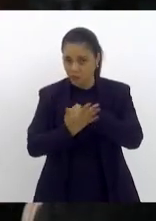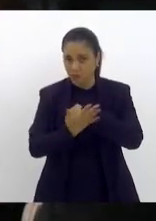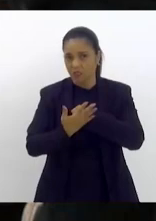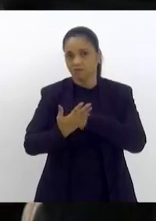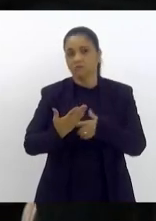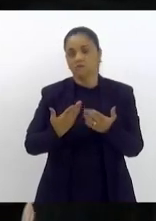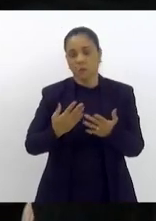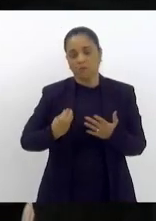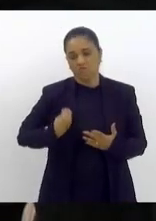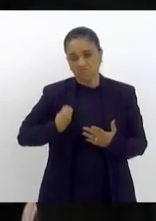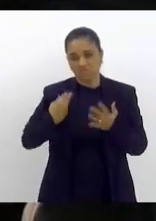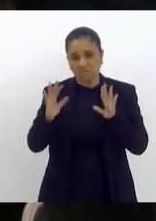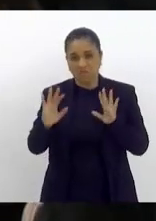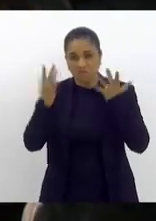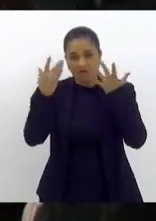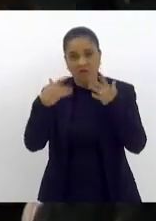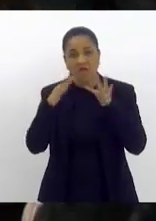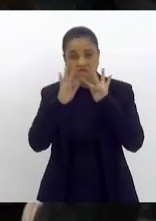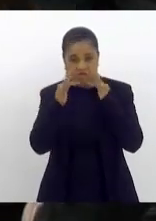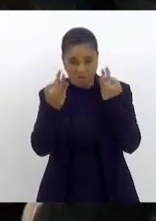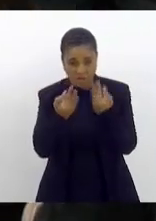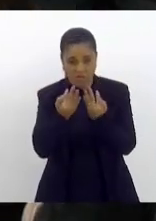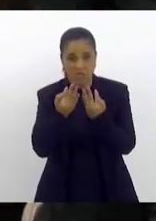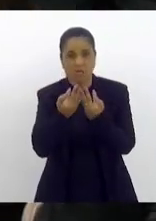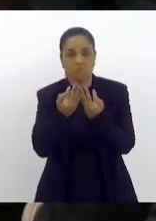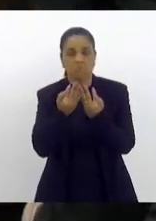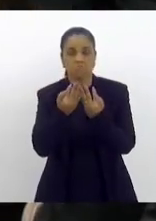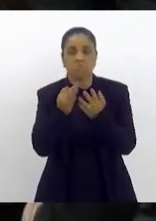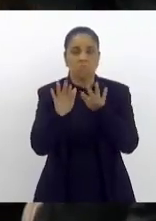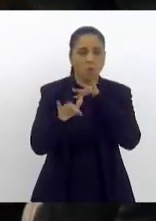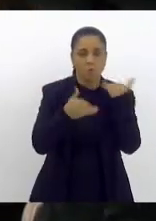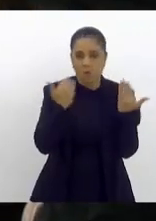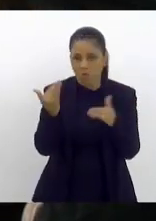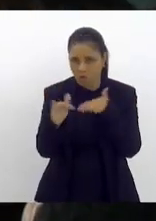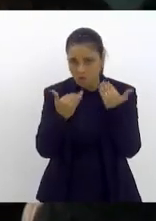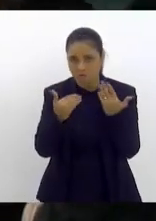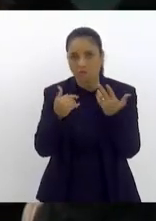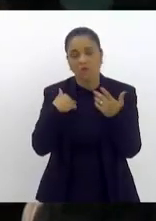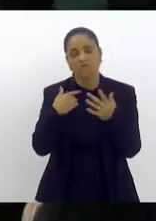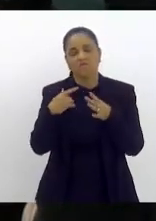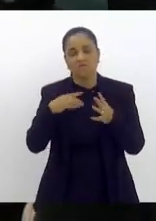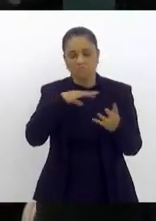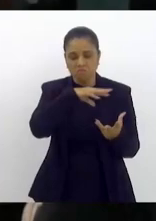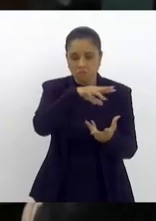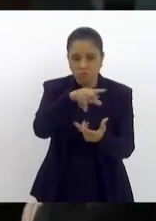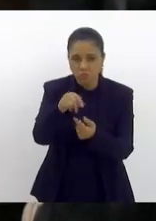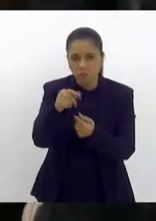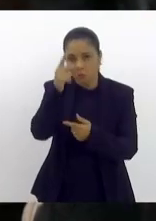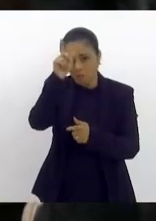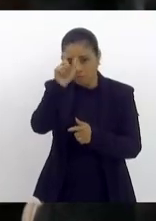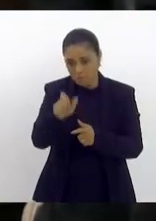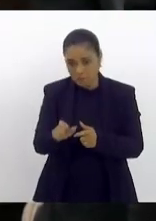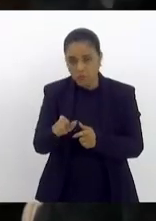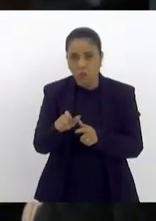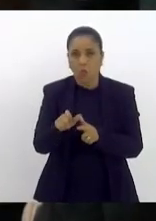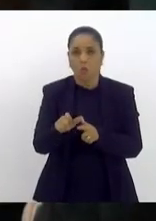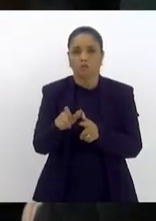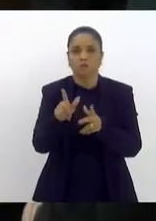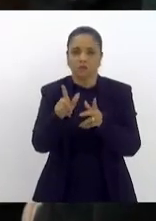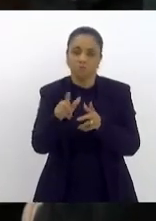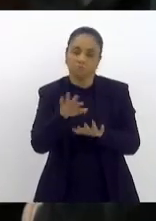devastou várias famílias e desapareceram milhares de pessoas do nosso planeta e também aqui do estado do Rio de Janeiro não é